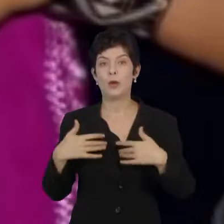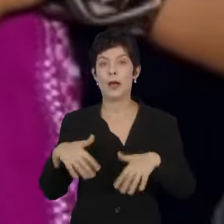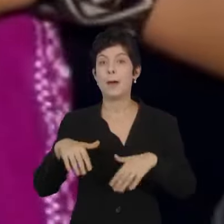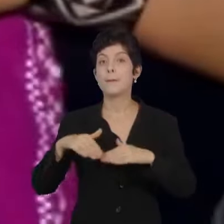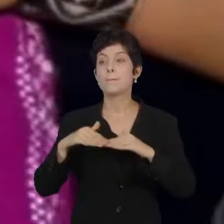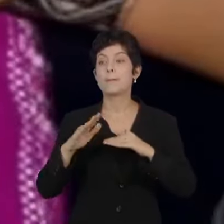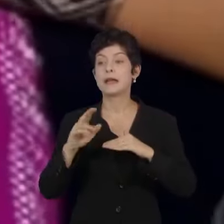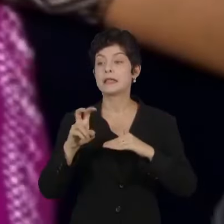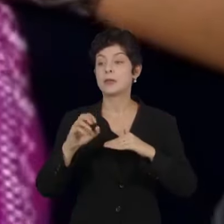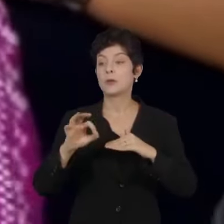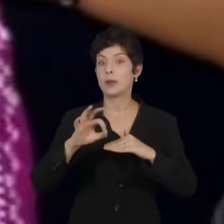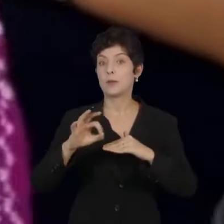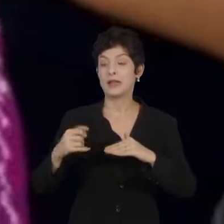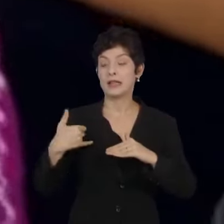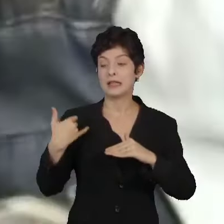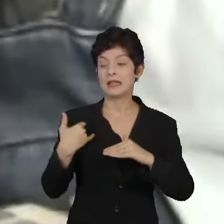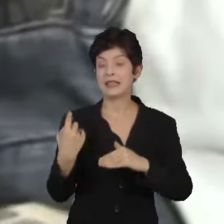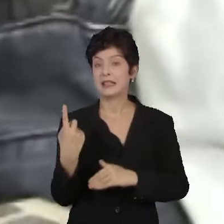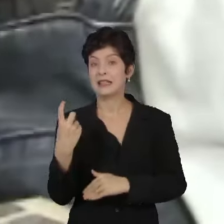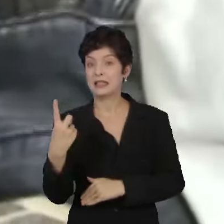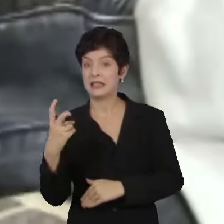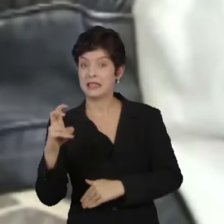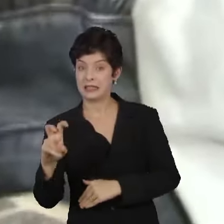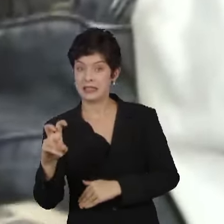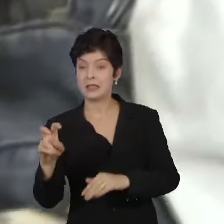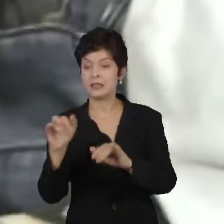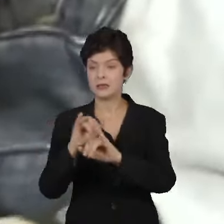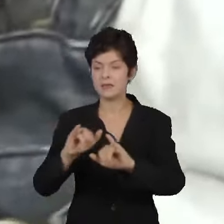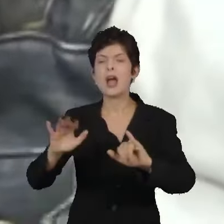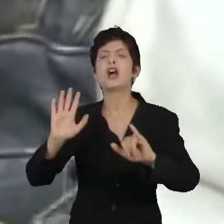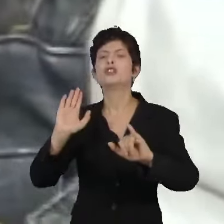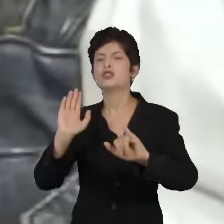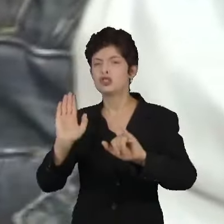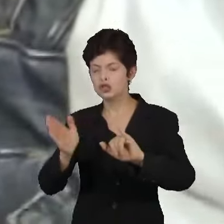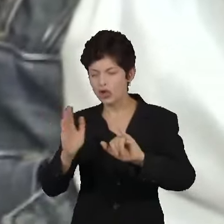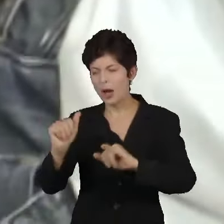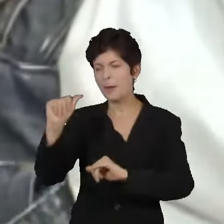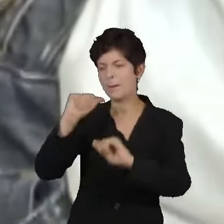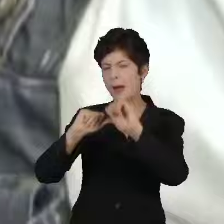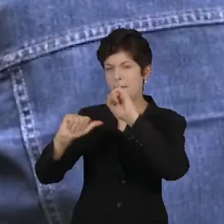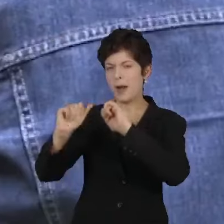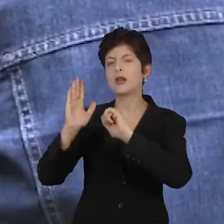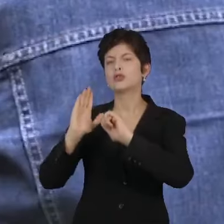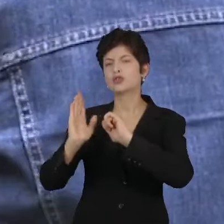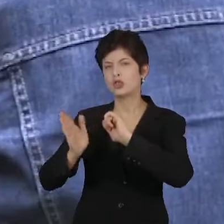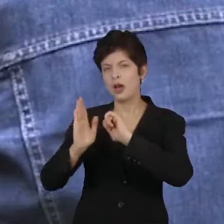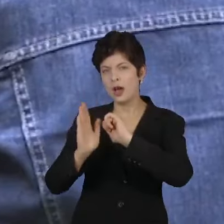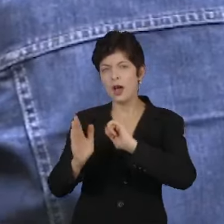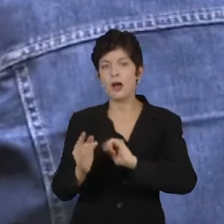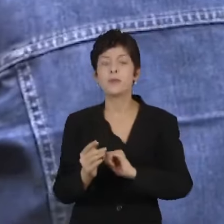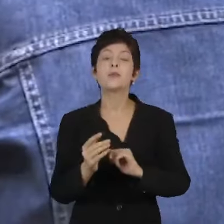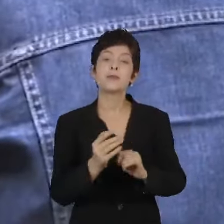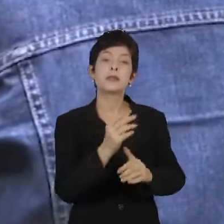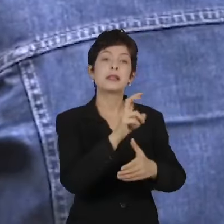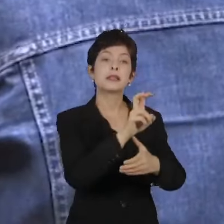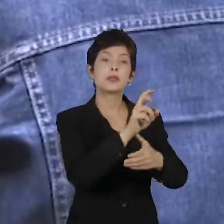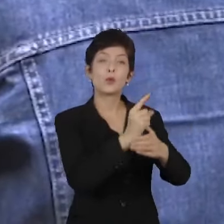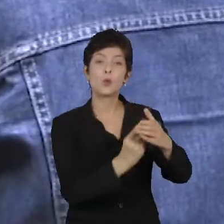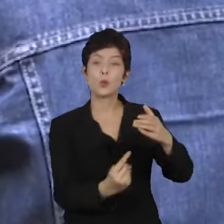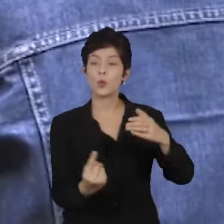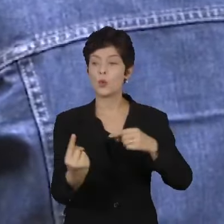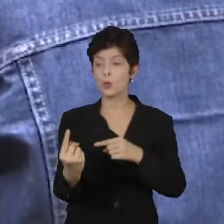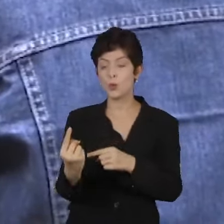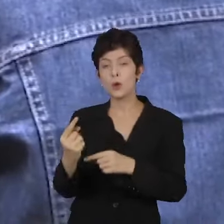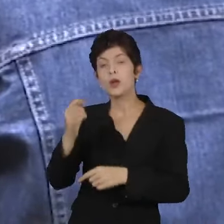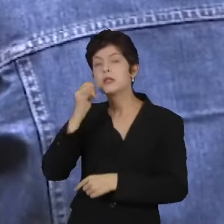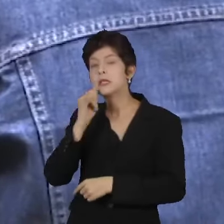metade dos jovens de 15 anos declararam ter consumido bebidas alcoólicas e um a cada cinco usou